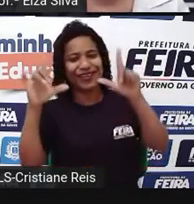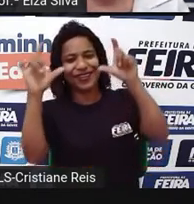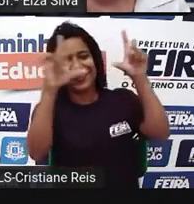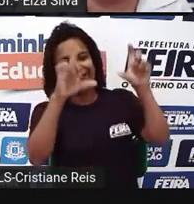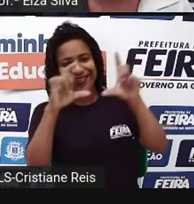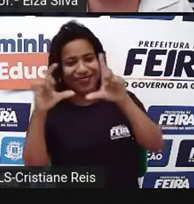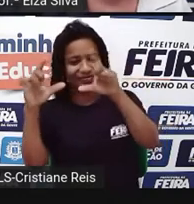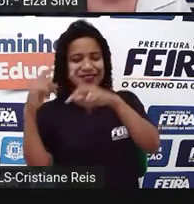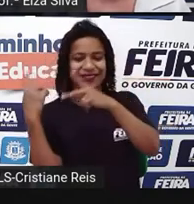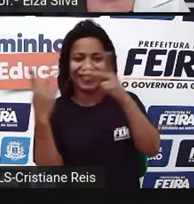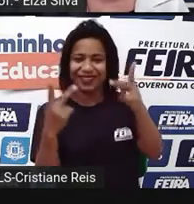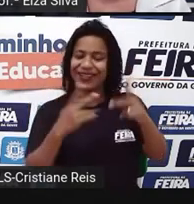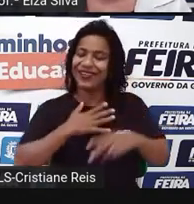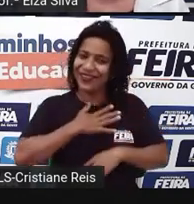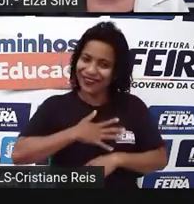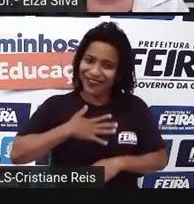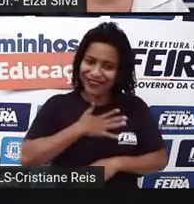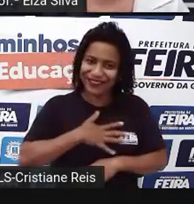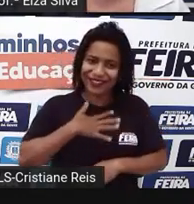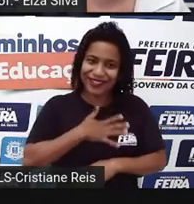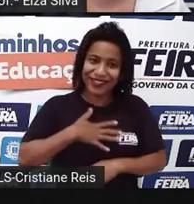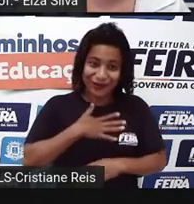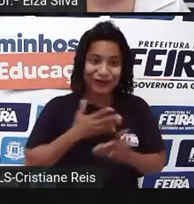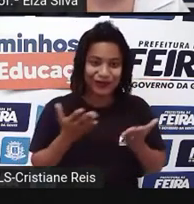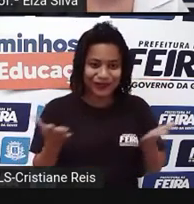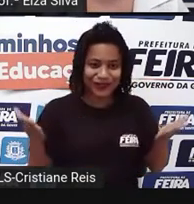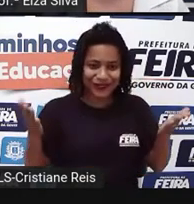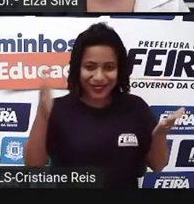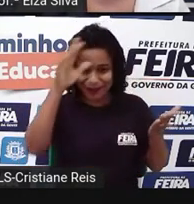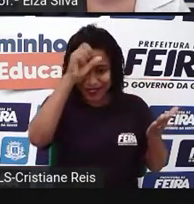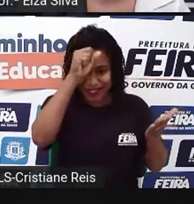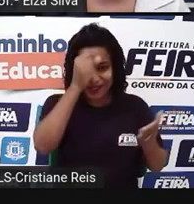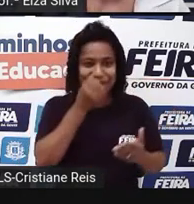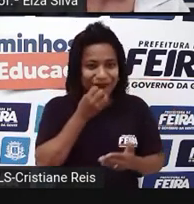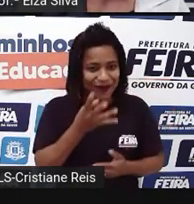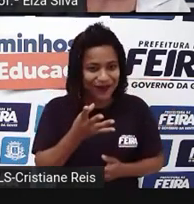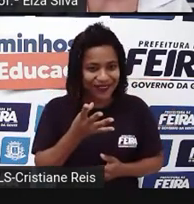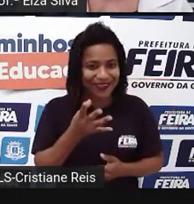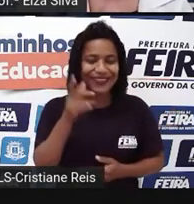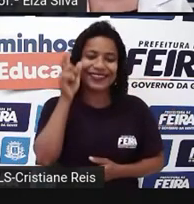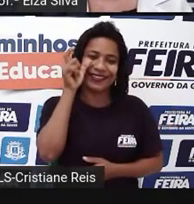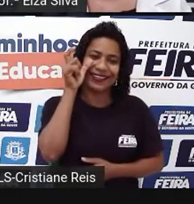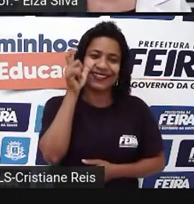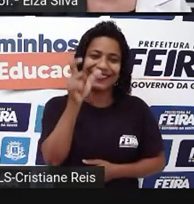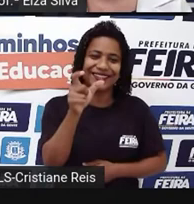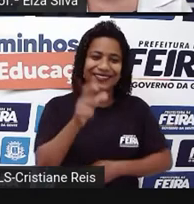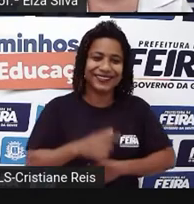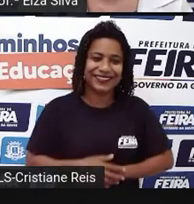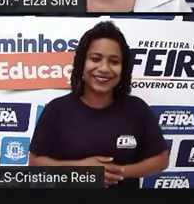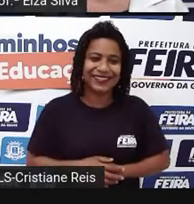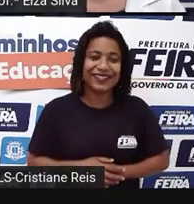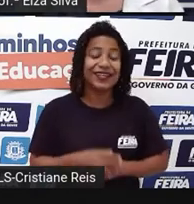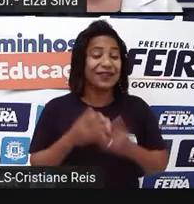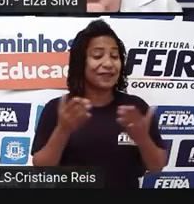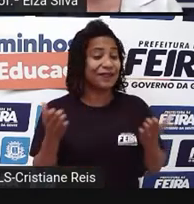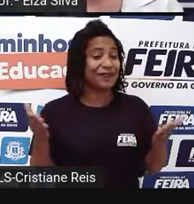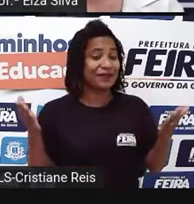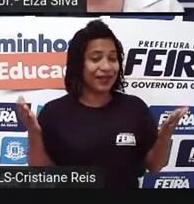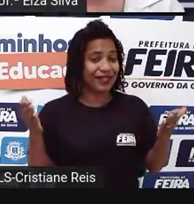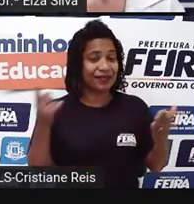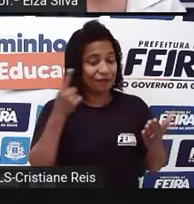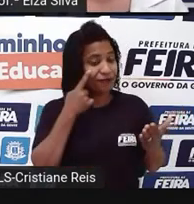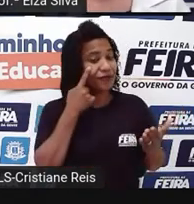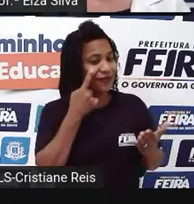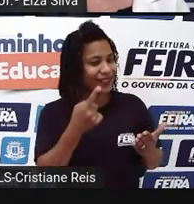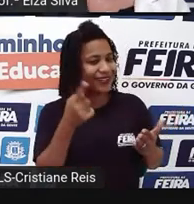Ok? Gostaram dessa aprendizagem de hoje? Interessante, não é? Mas vamos falar um pouco sobre, é claro que é uma revisão,